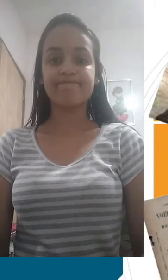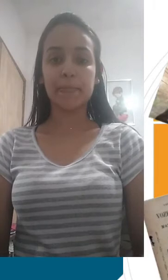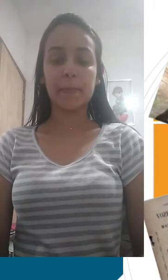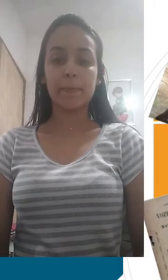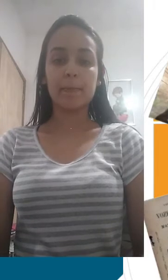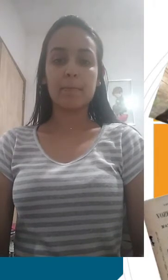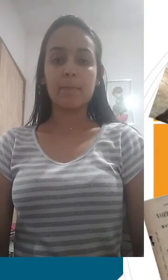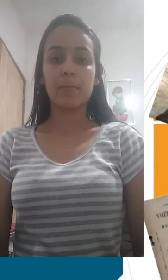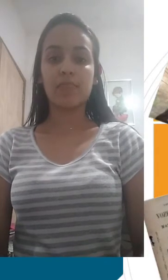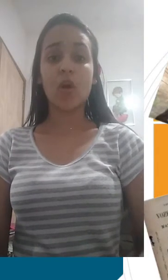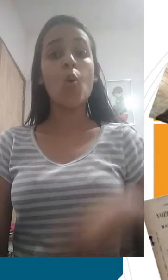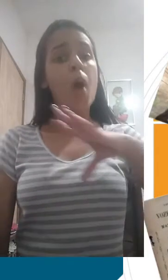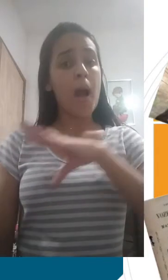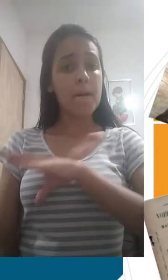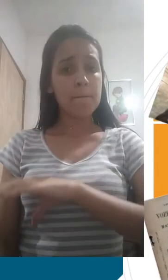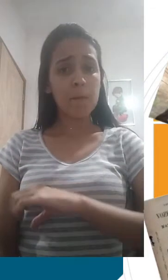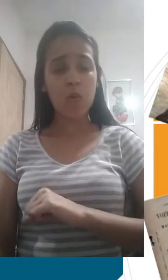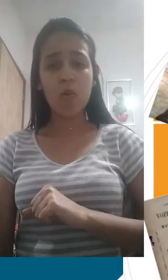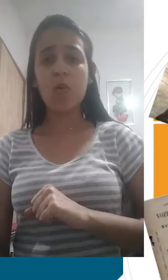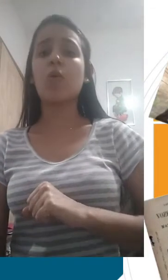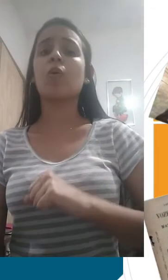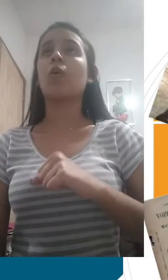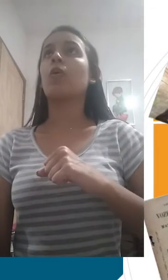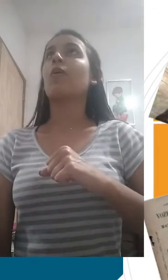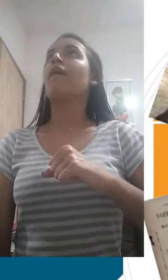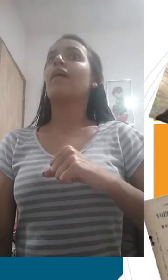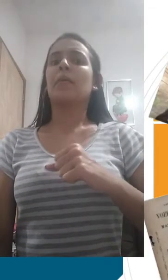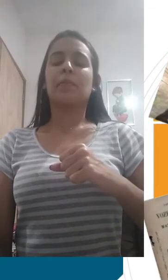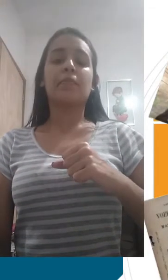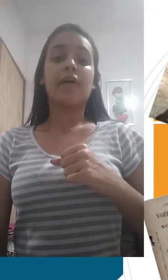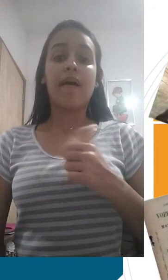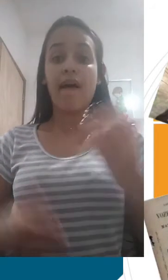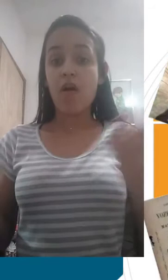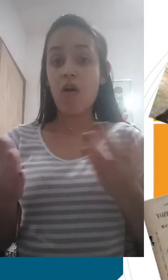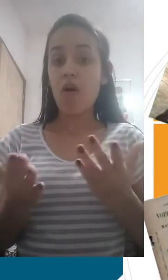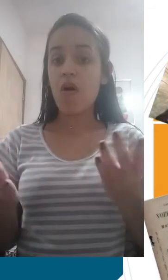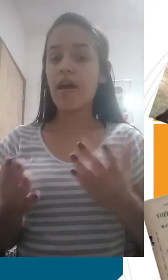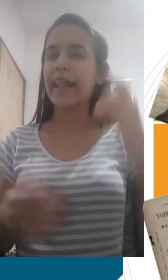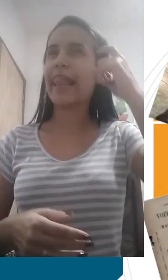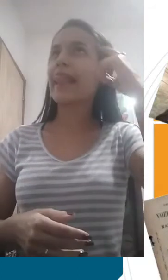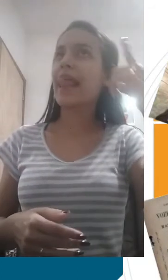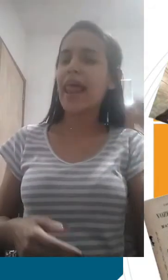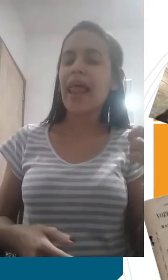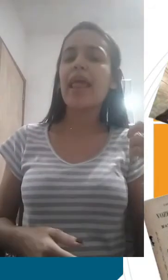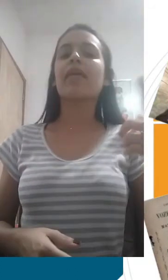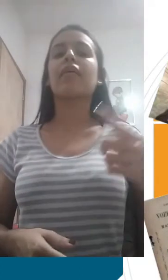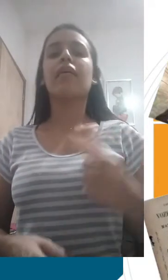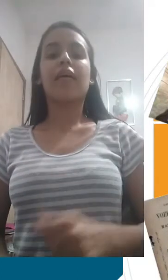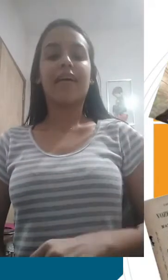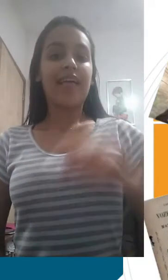seja, a presença de um sentimentalismo irrealizável, diminui significativamente